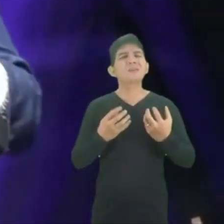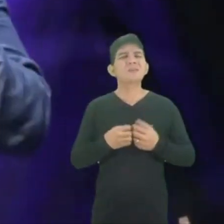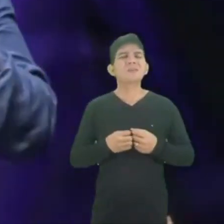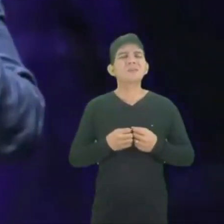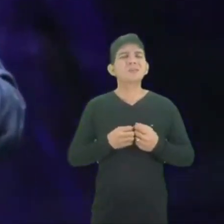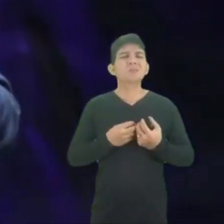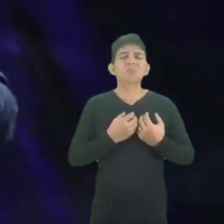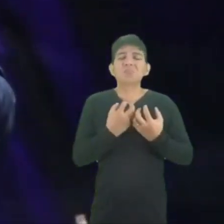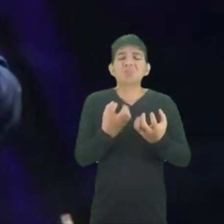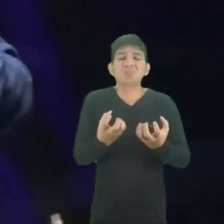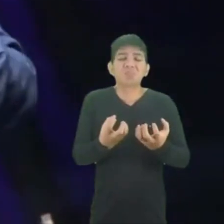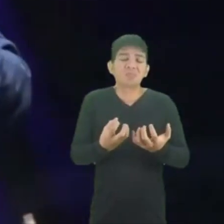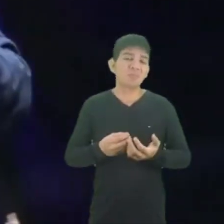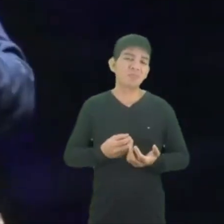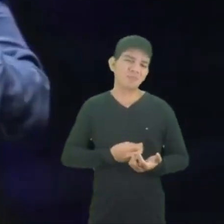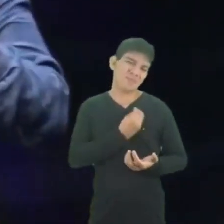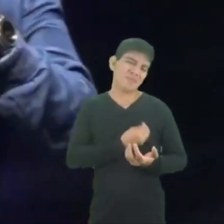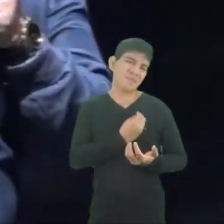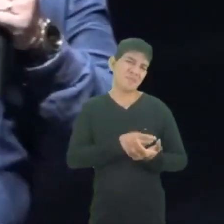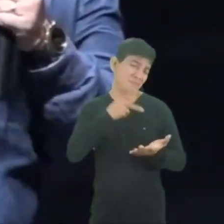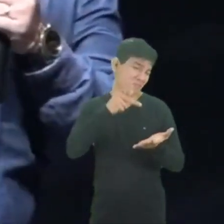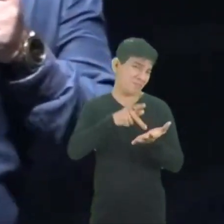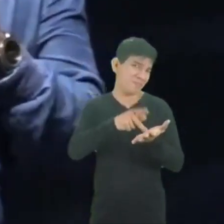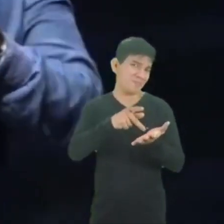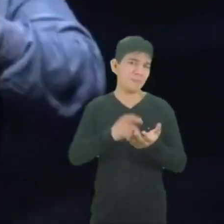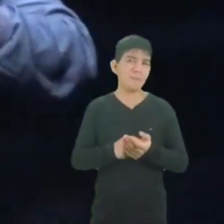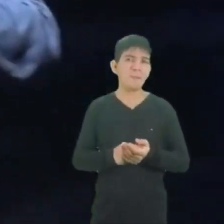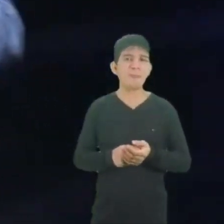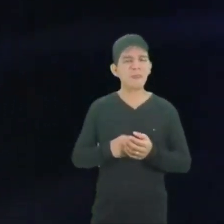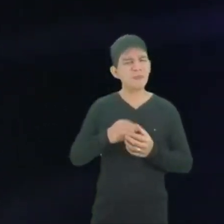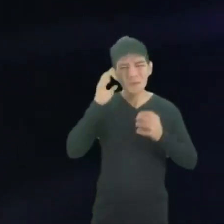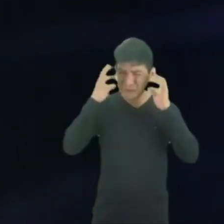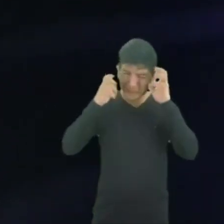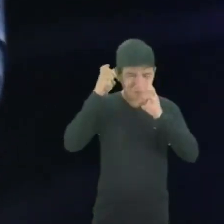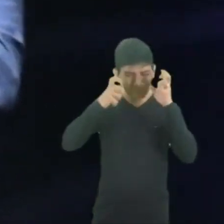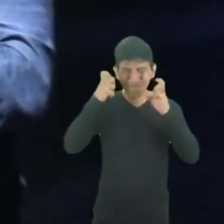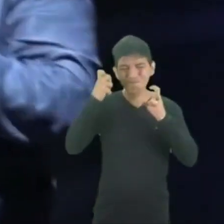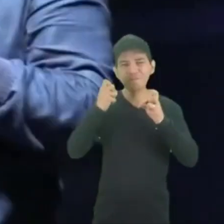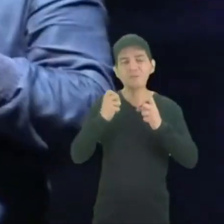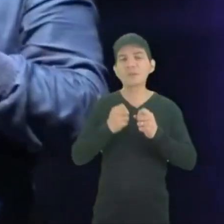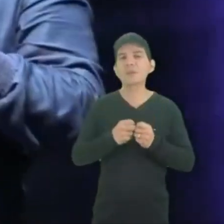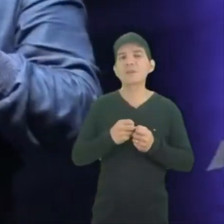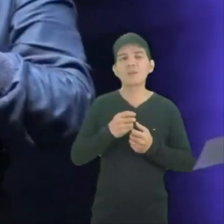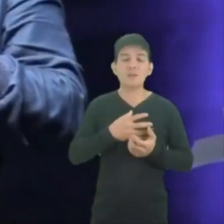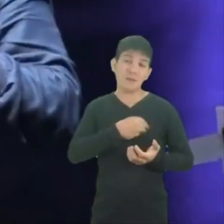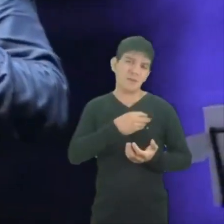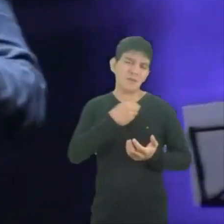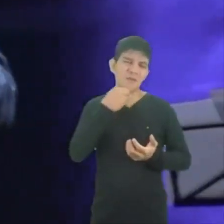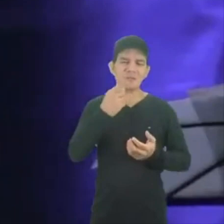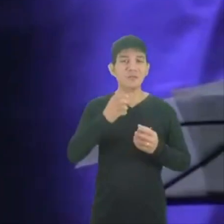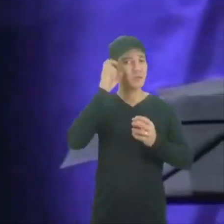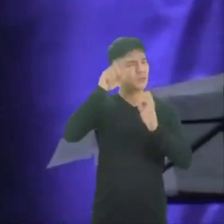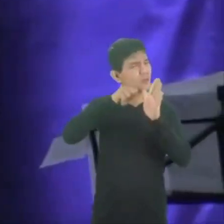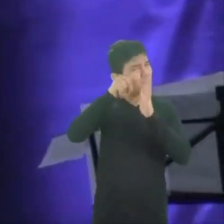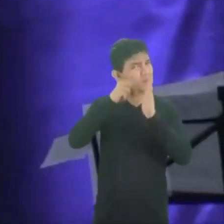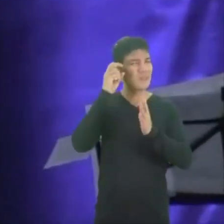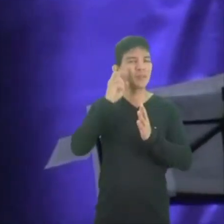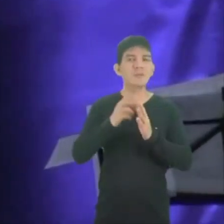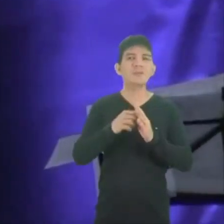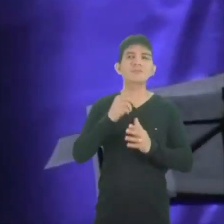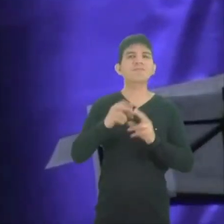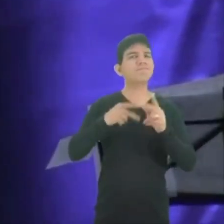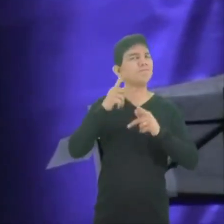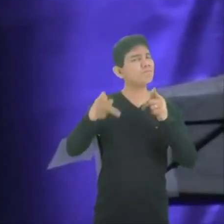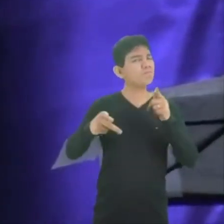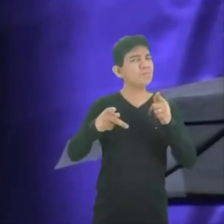Eu disse: meu filho, isso é só um filme, talvez você está vendo pessoas boas né? Indo para um lugar, né? Indo para